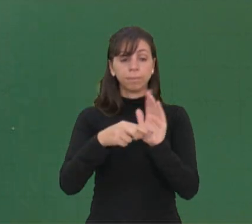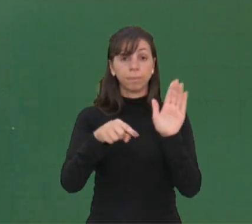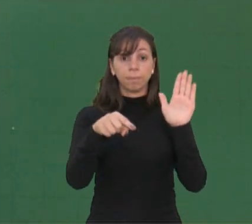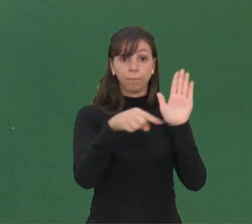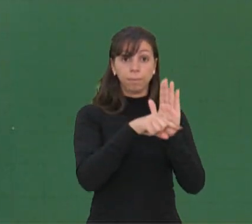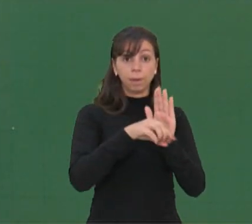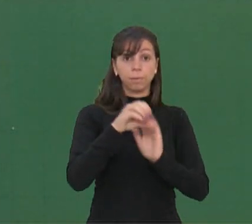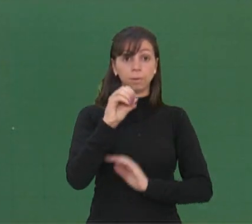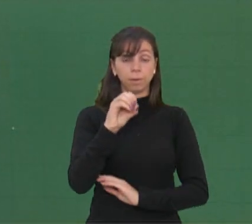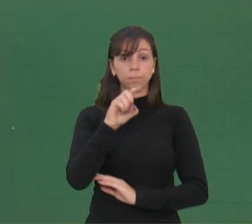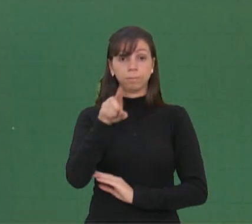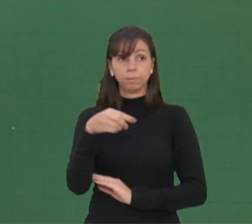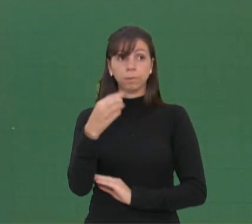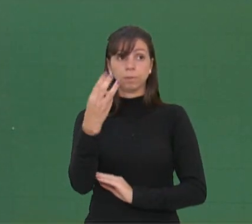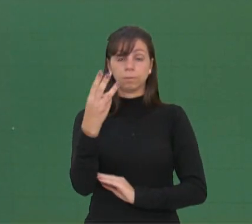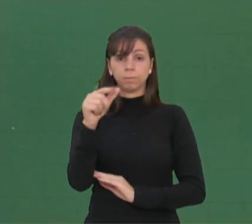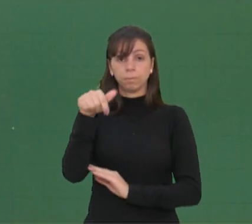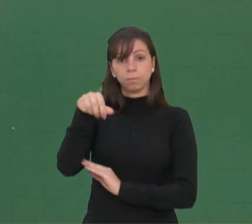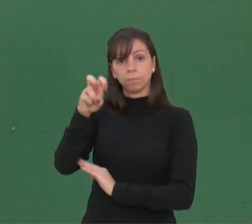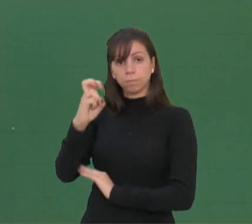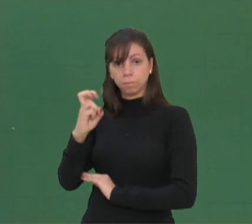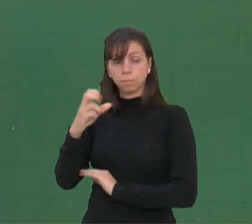0,375. Não esqueça do sinal.